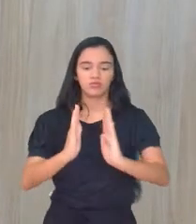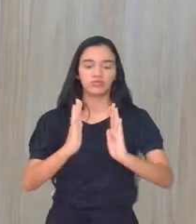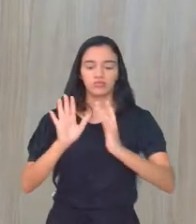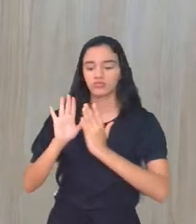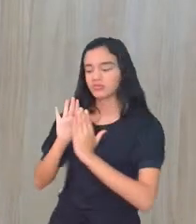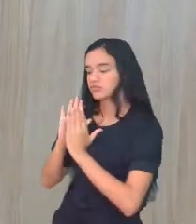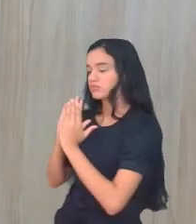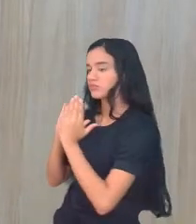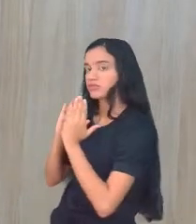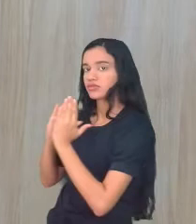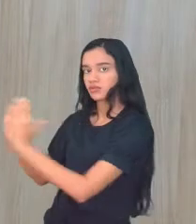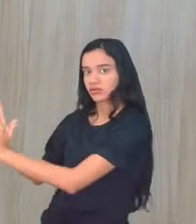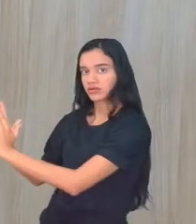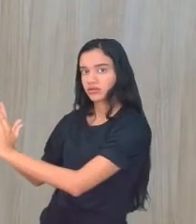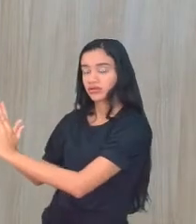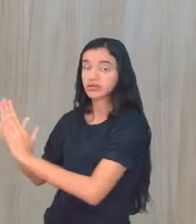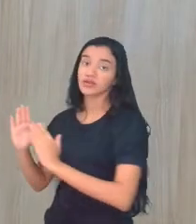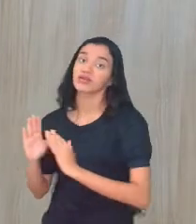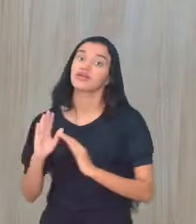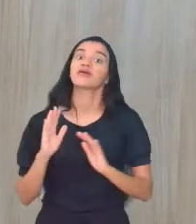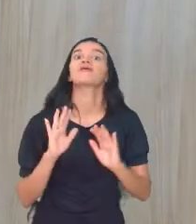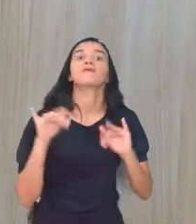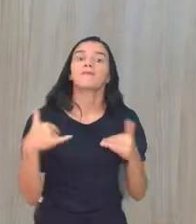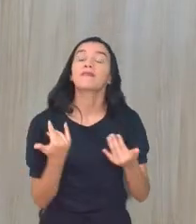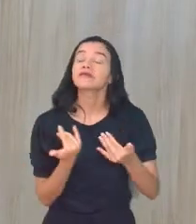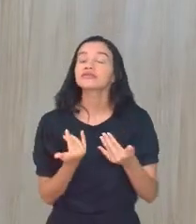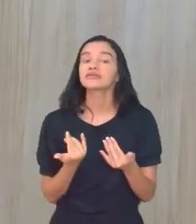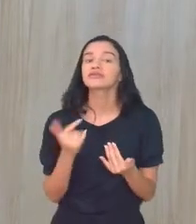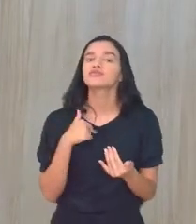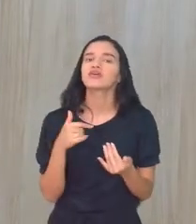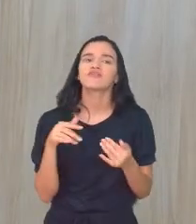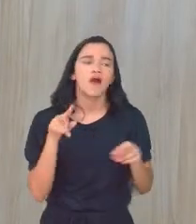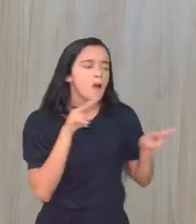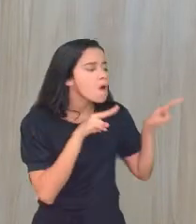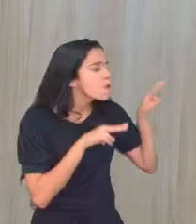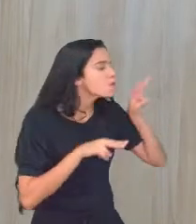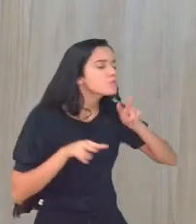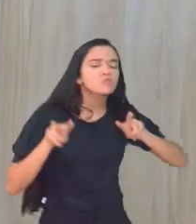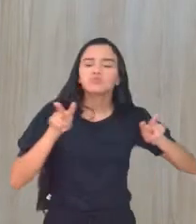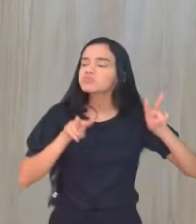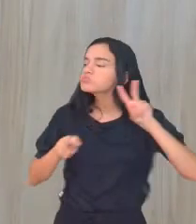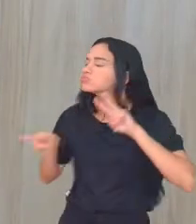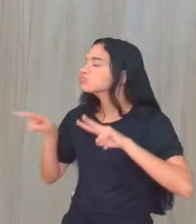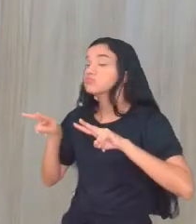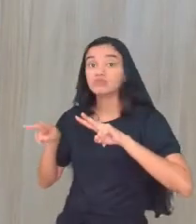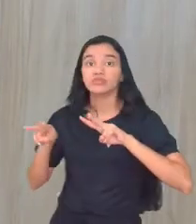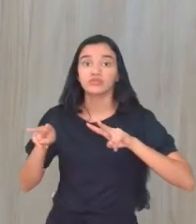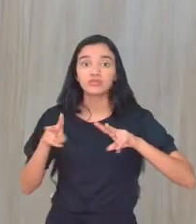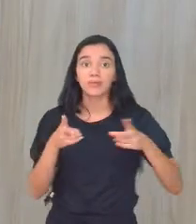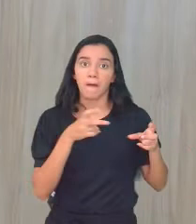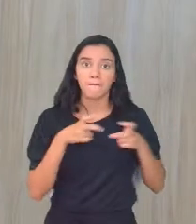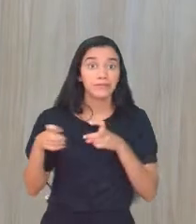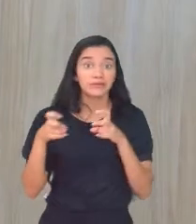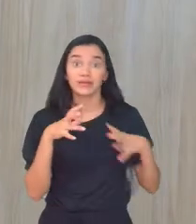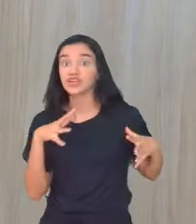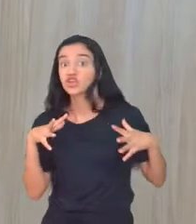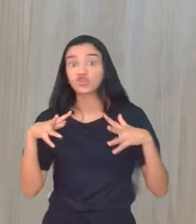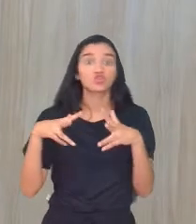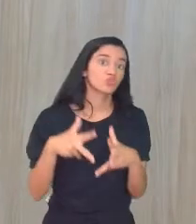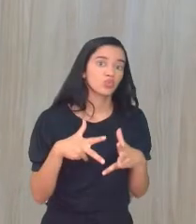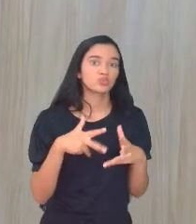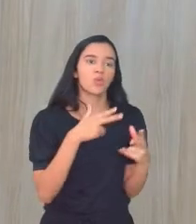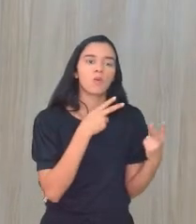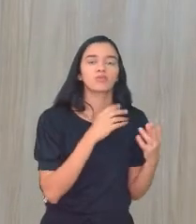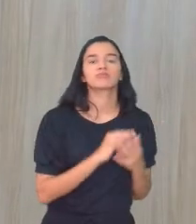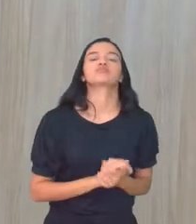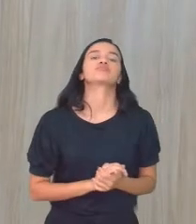e no outro lado mais um corredor. Então dava para visualizar todos os pavilhões,